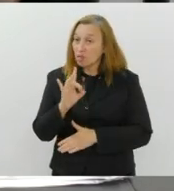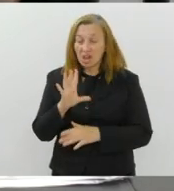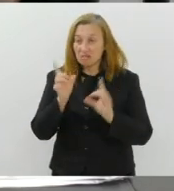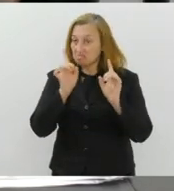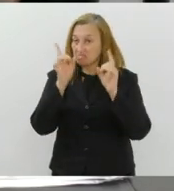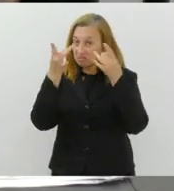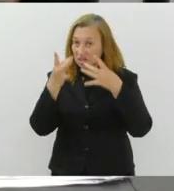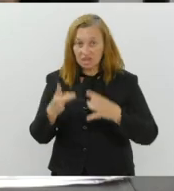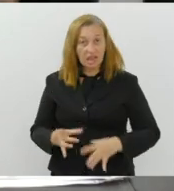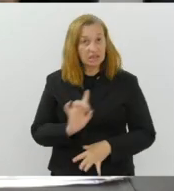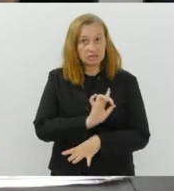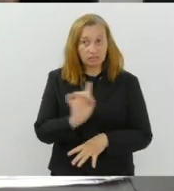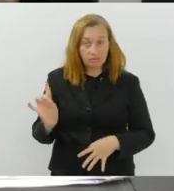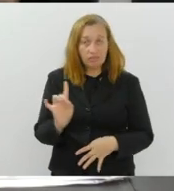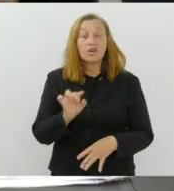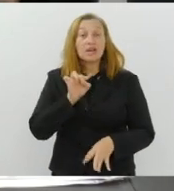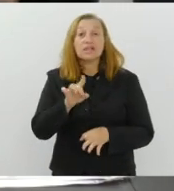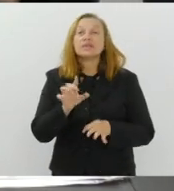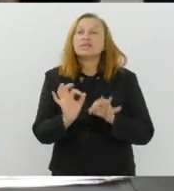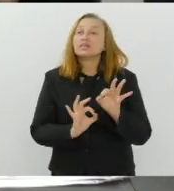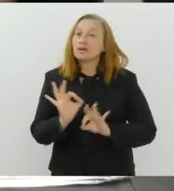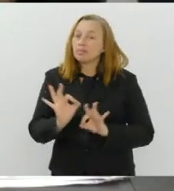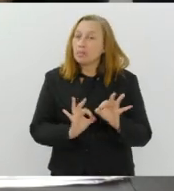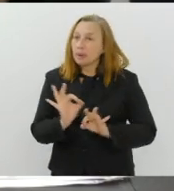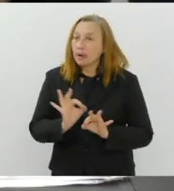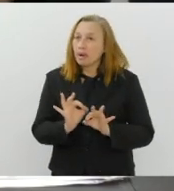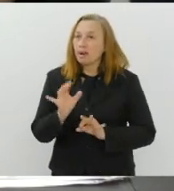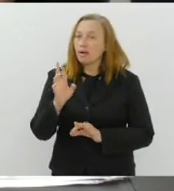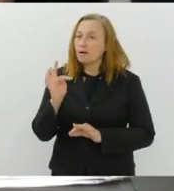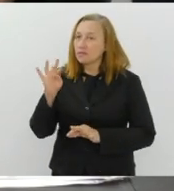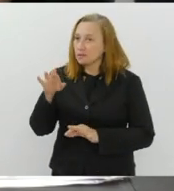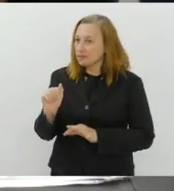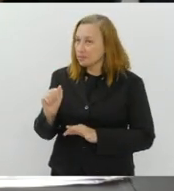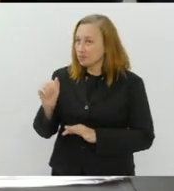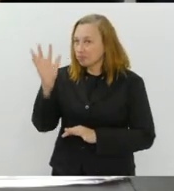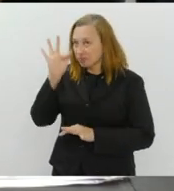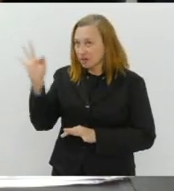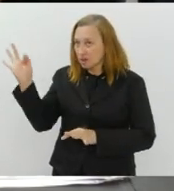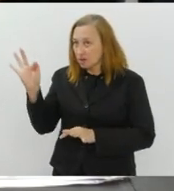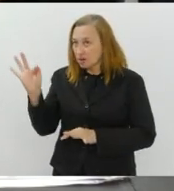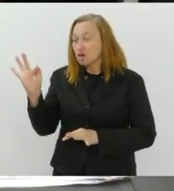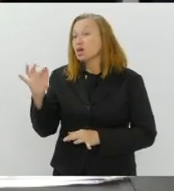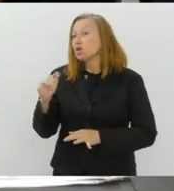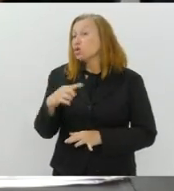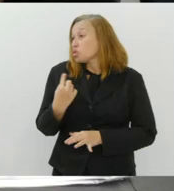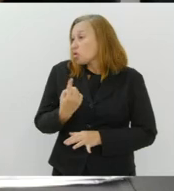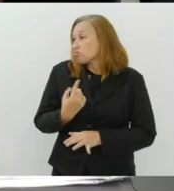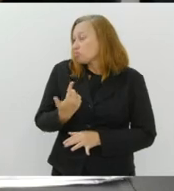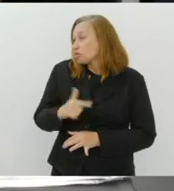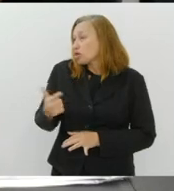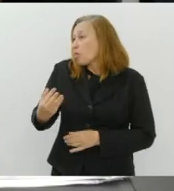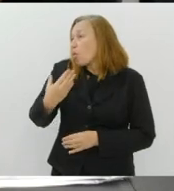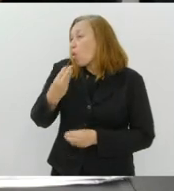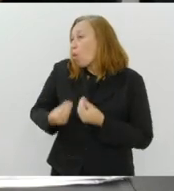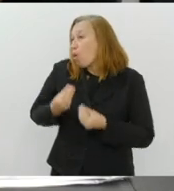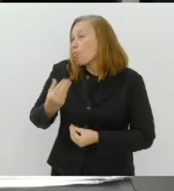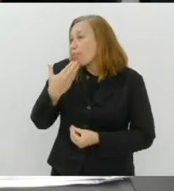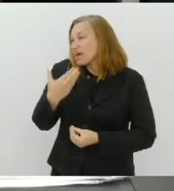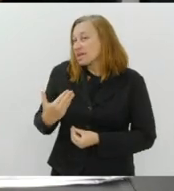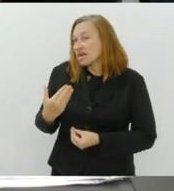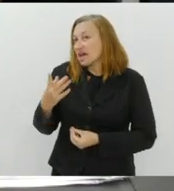detalhado. Esse trabalho para a Receita Federal... a CPI não tem como pedir que a Receita